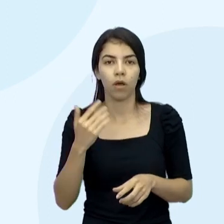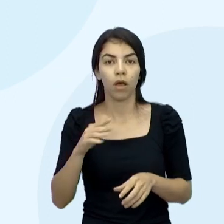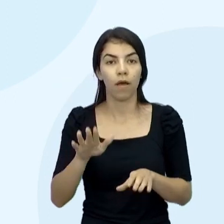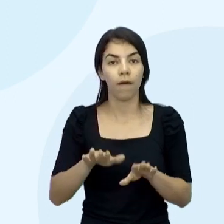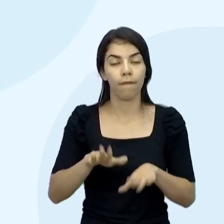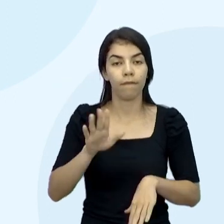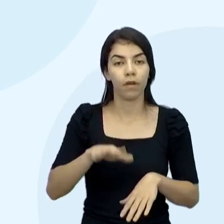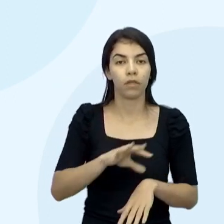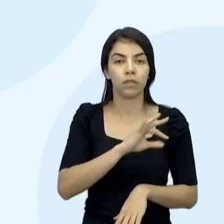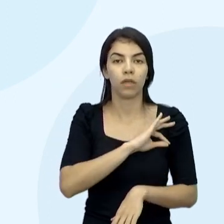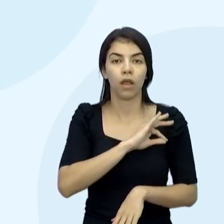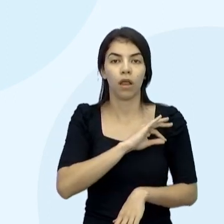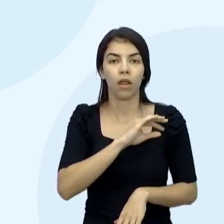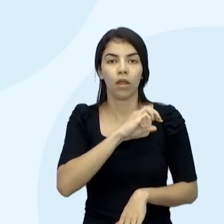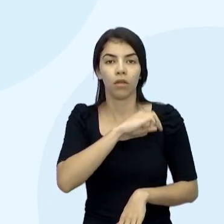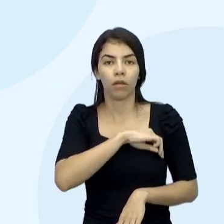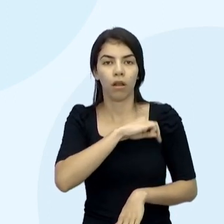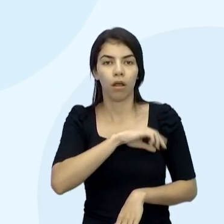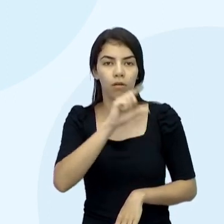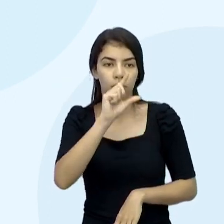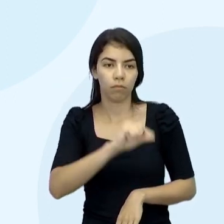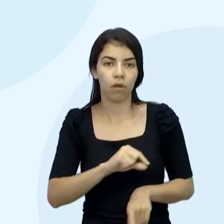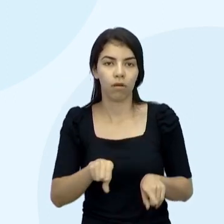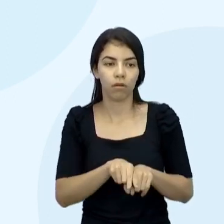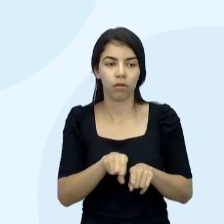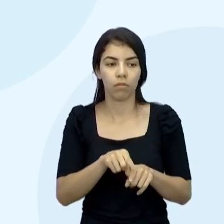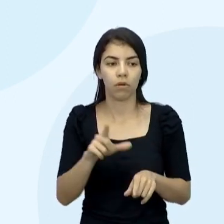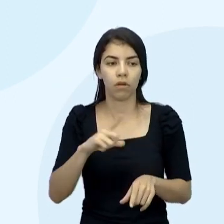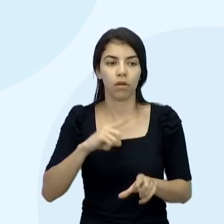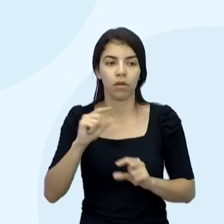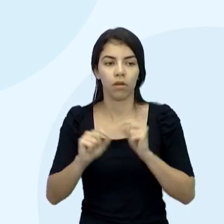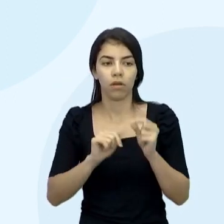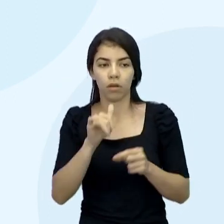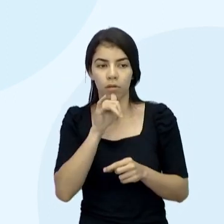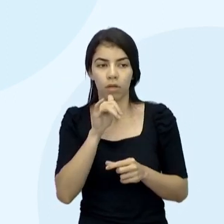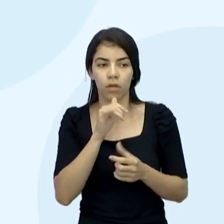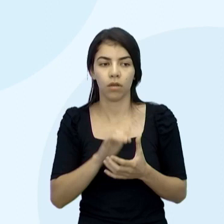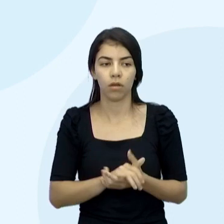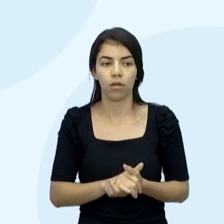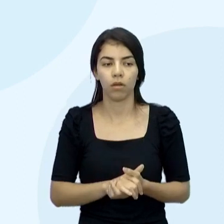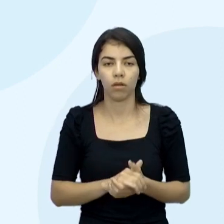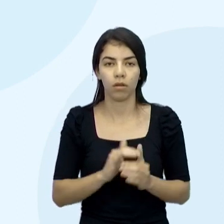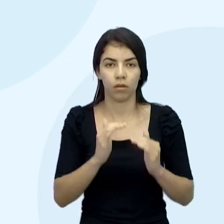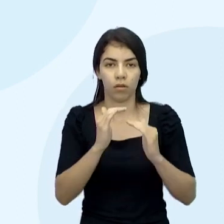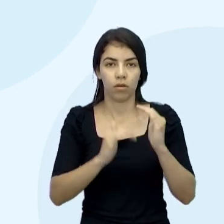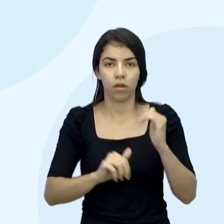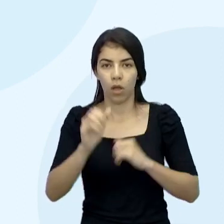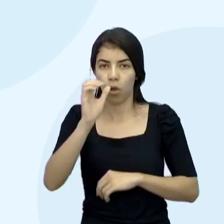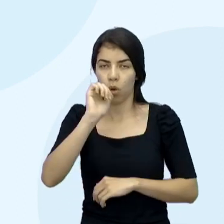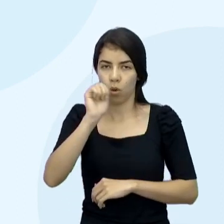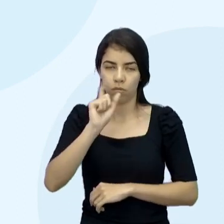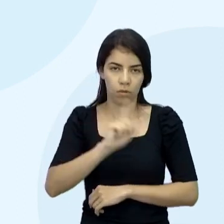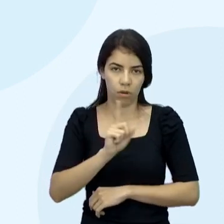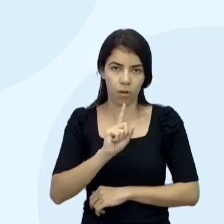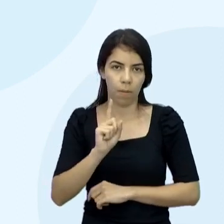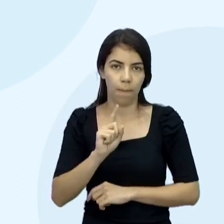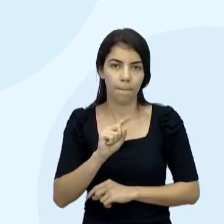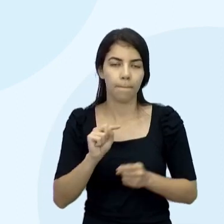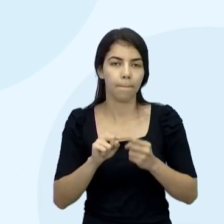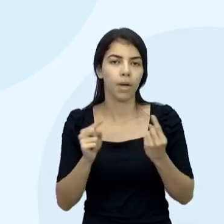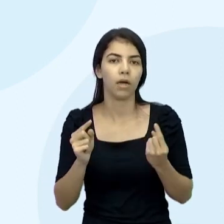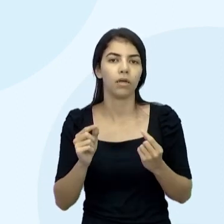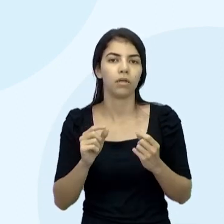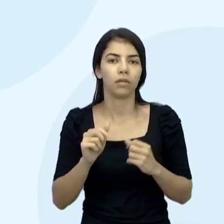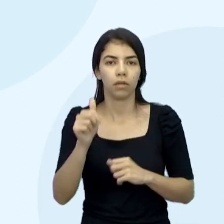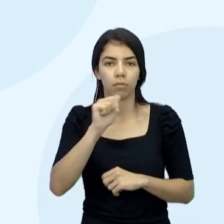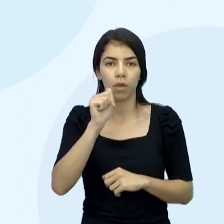pouco menor também, elas têm algum tipo, não é que elas não bebam, não consumam bebida alcoólica, não, mas